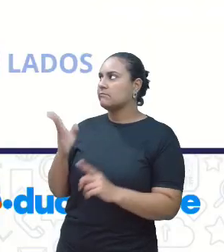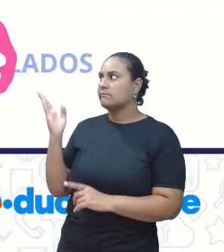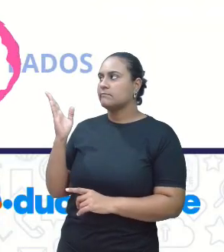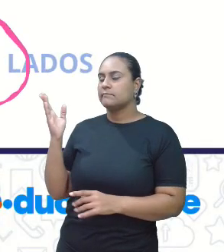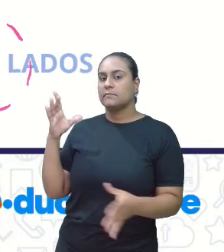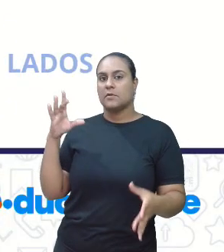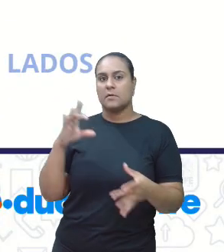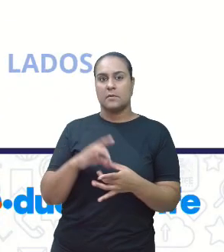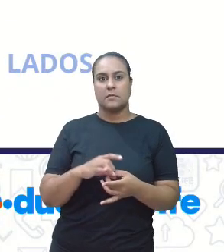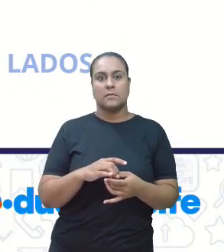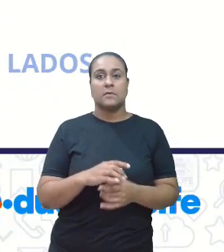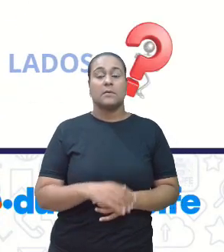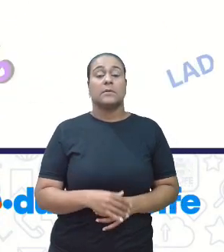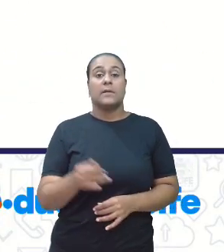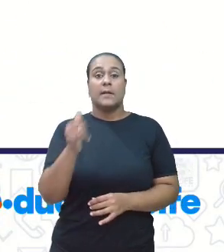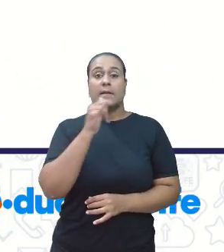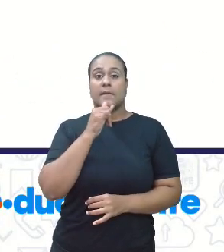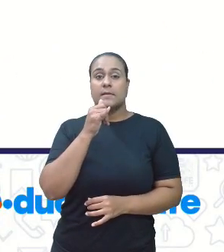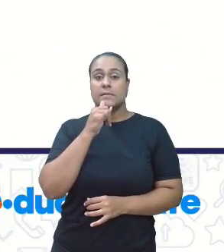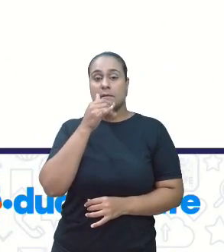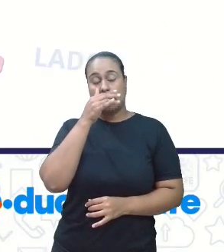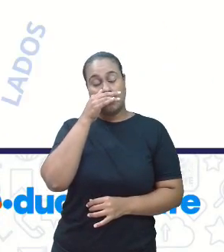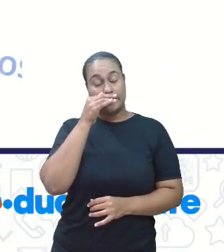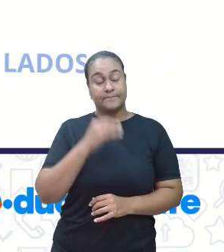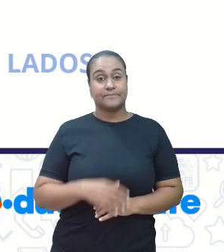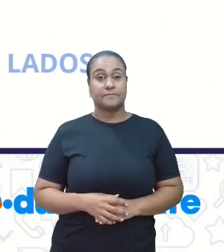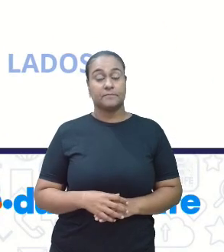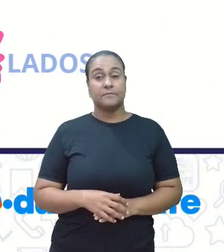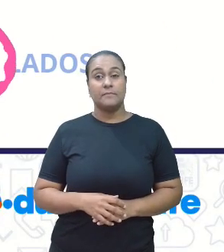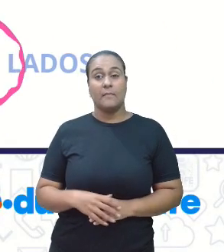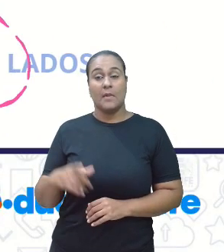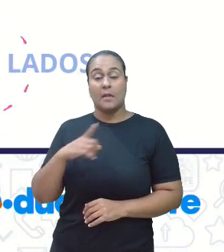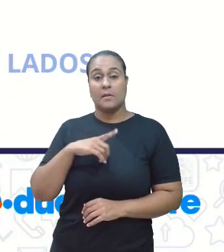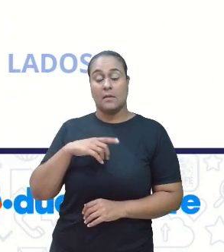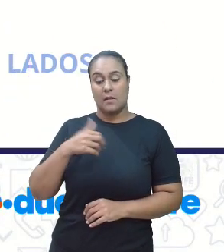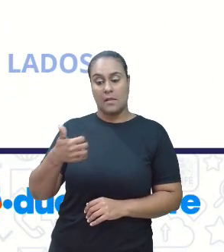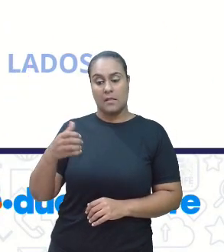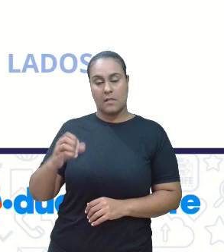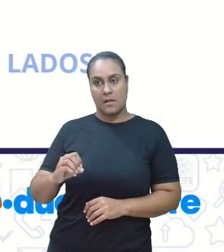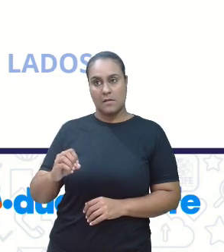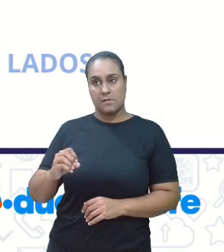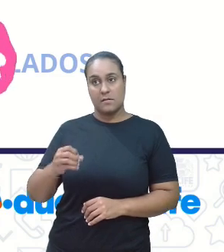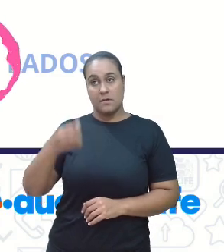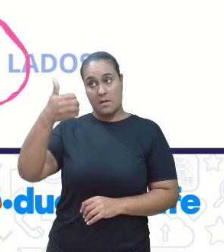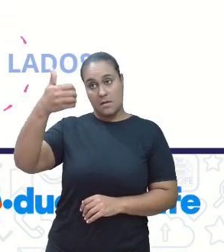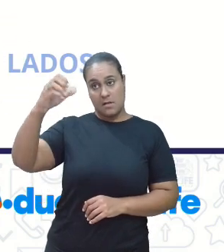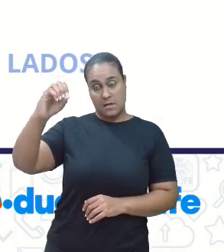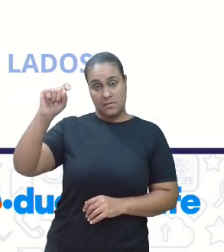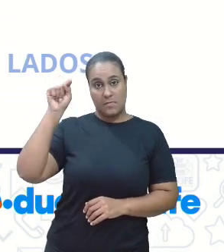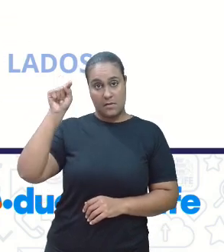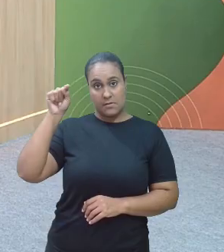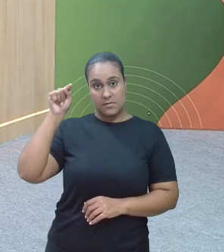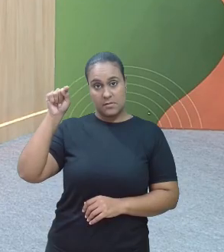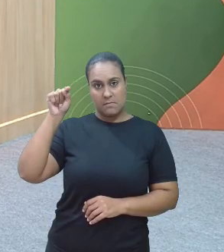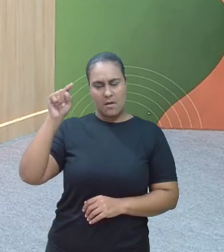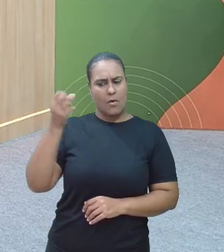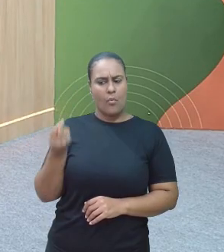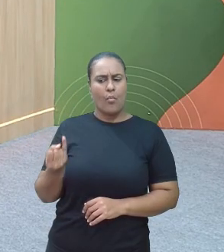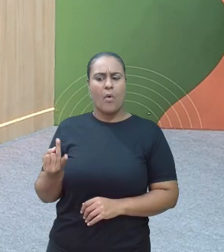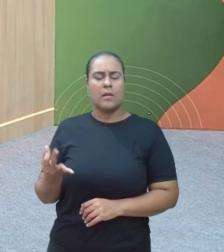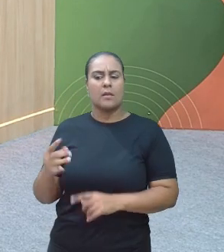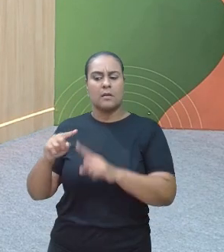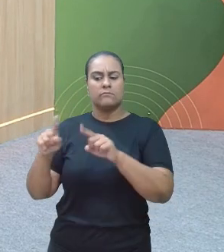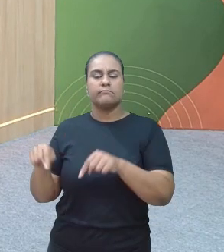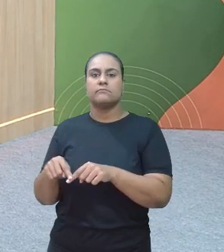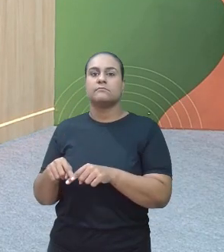essa relação. Então, por exemplo, quando eu tive aqui a 10ª posição, qual o número de lados, eu só basta